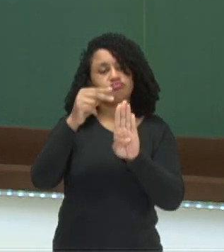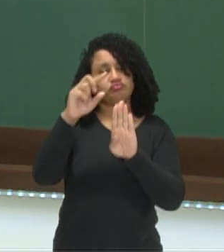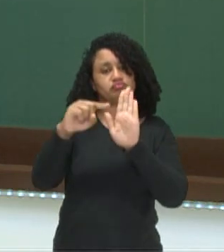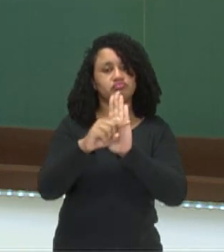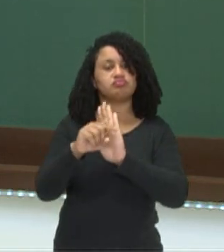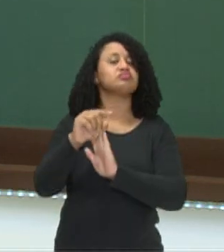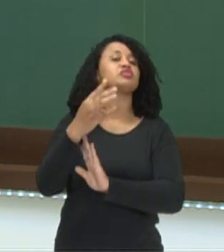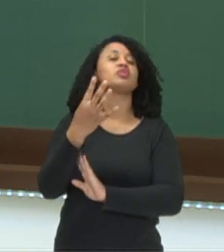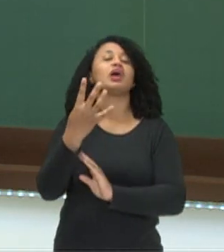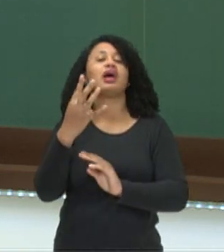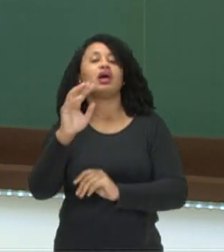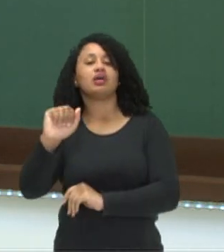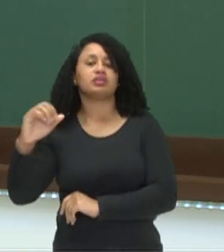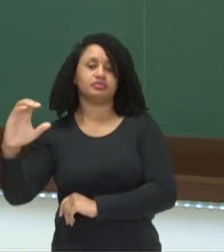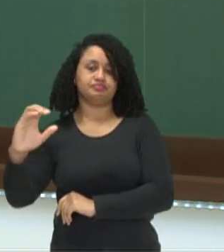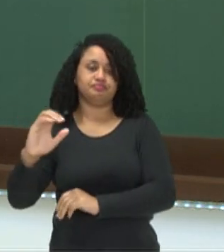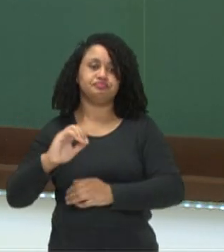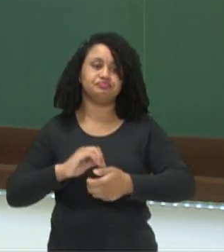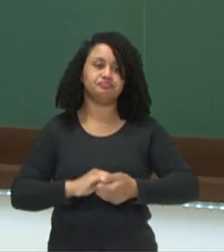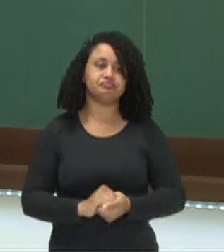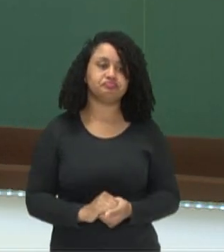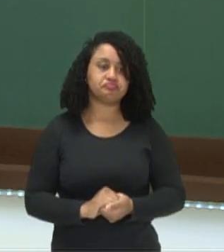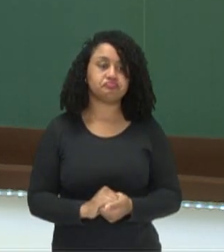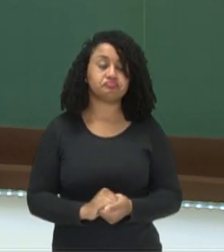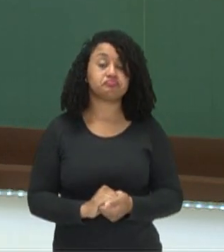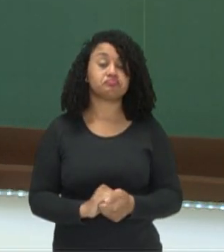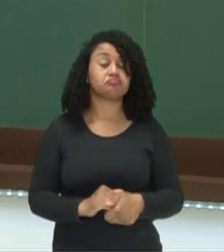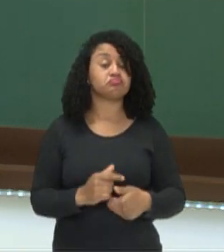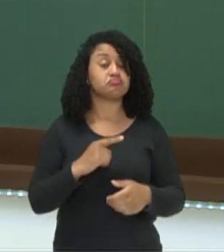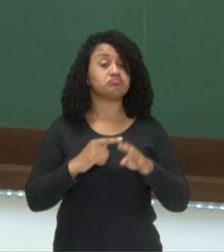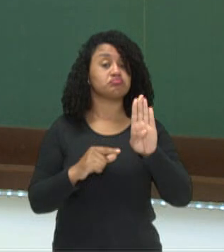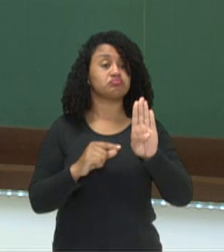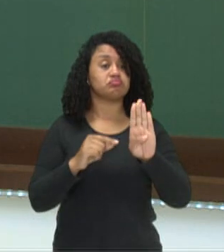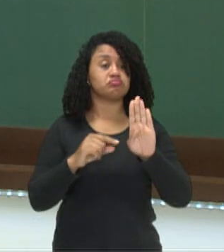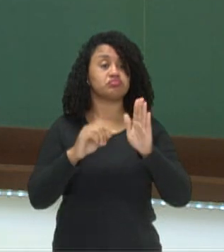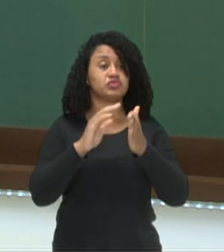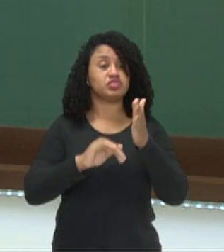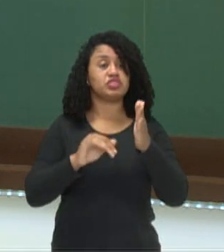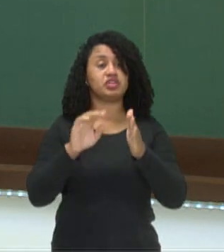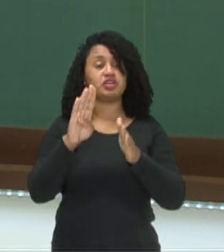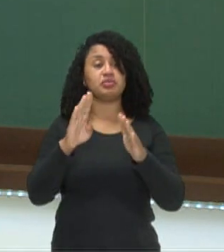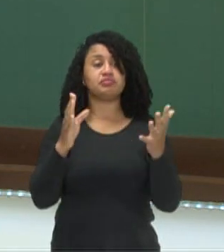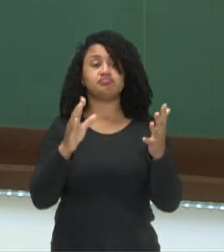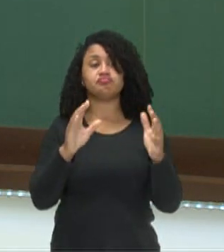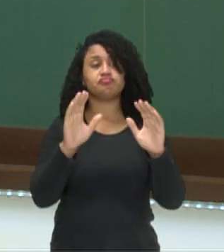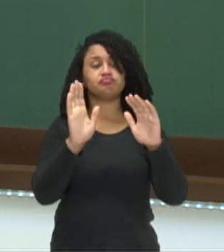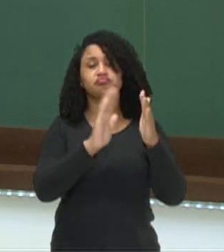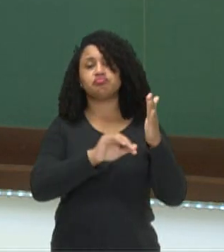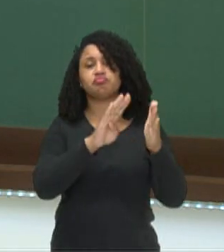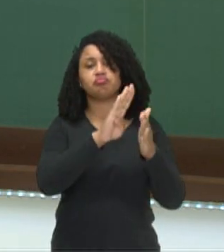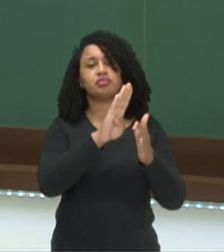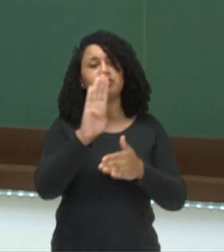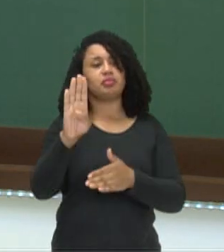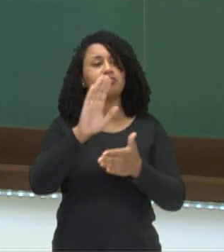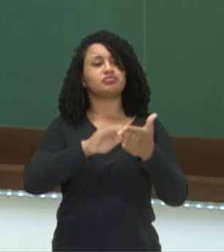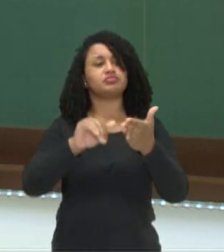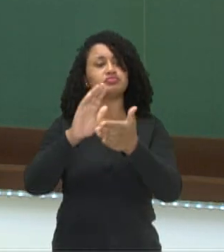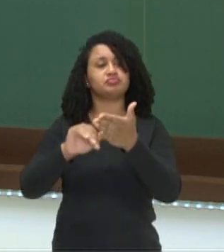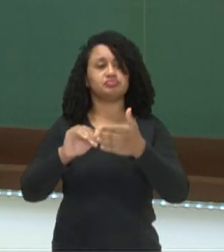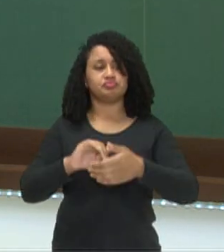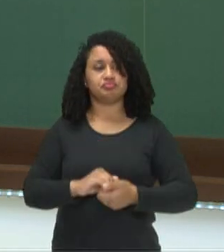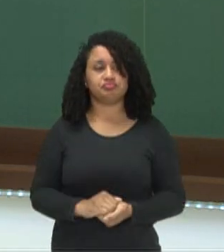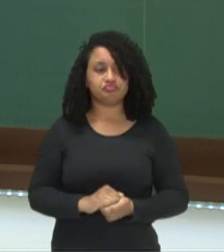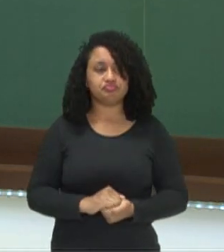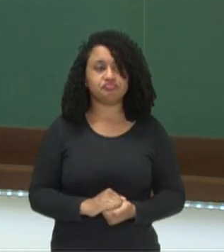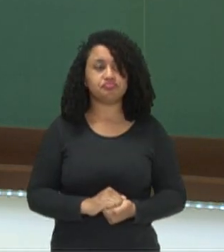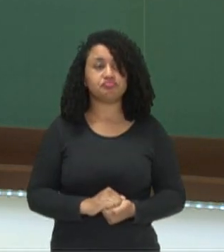quadrado menos 4ac, ok? Aí, aqui, B menos B, zero, foi C. Sobrou, menos